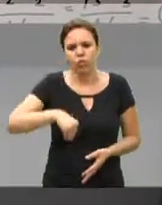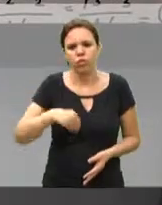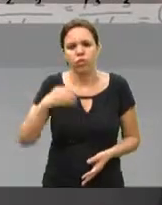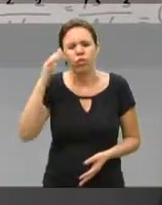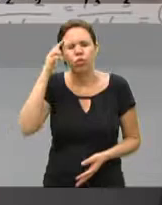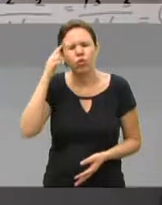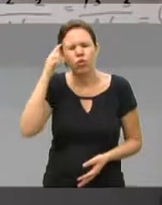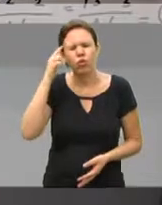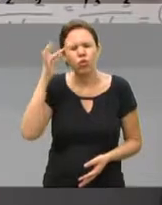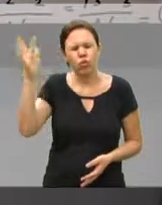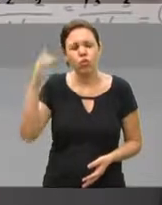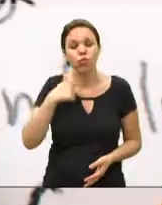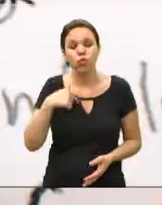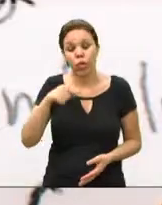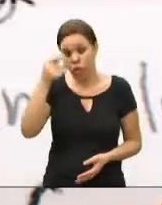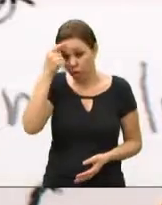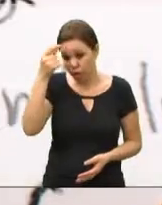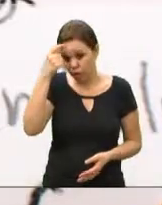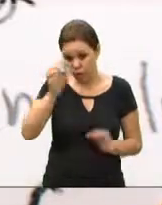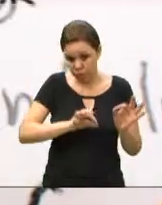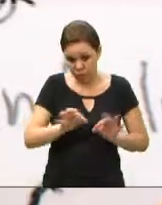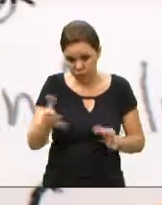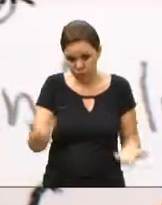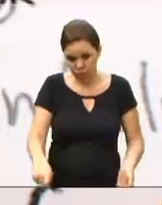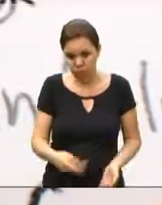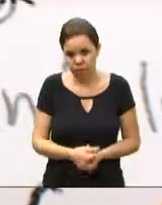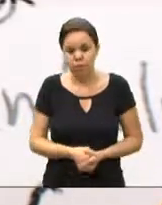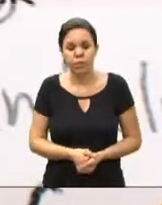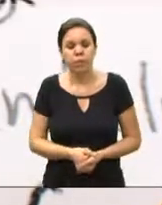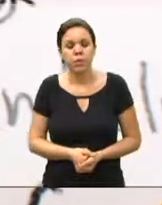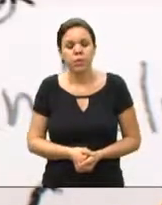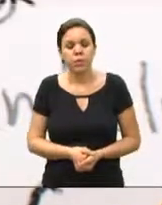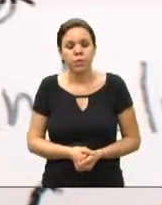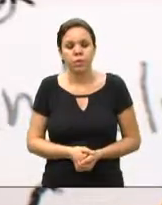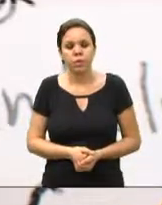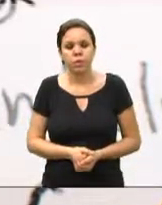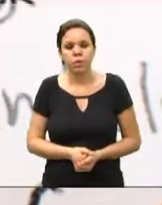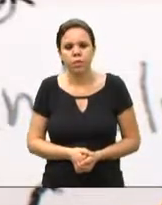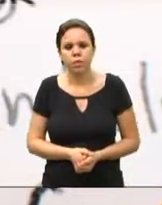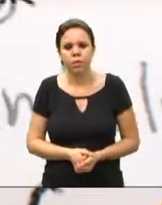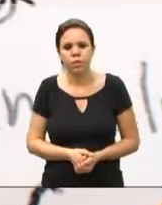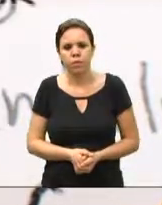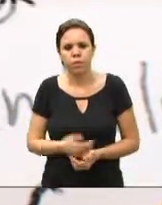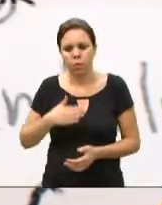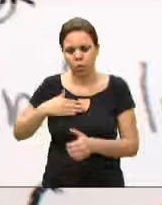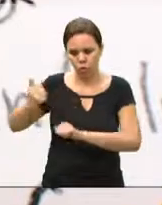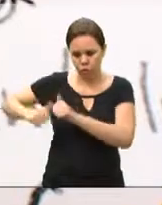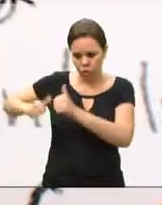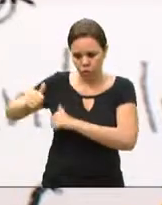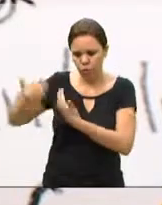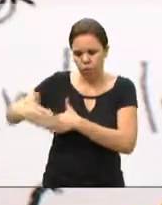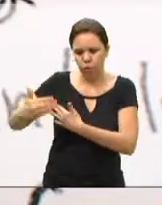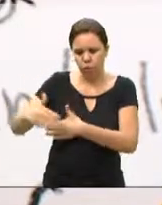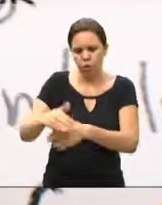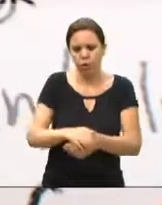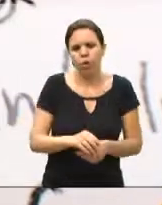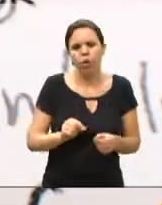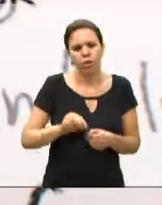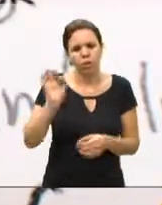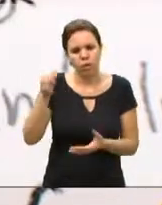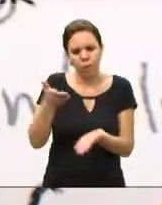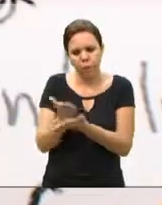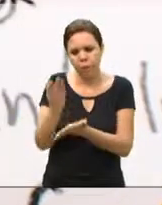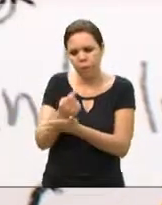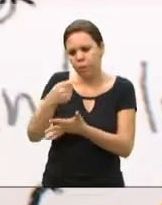não pode. Ele tem que ter consciência da sua preparação. Então, olha, nos meus simulados, nas minhas provas, eu tenho